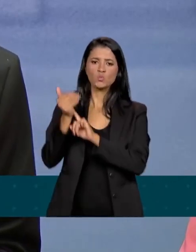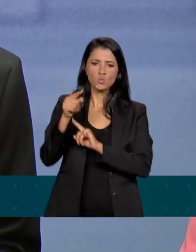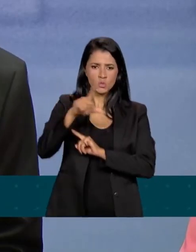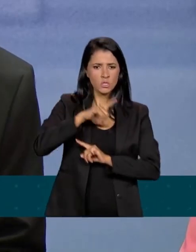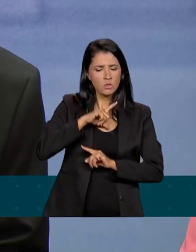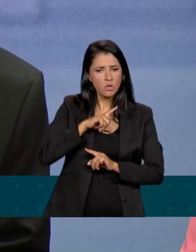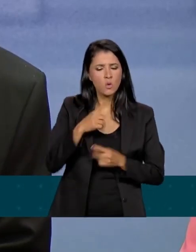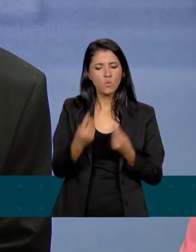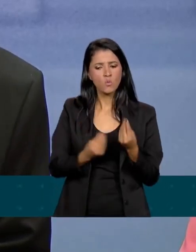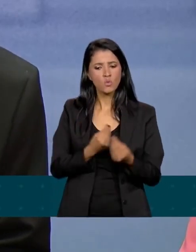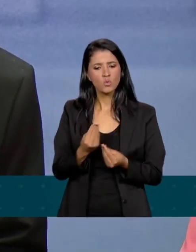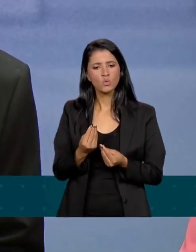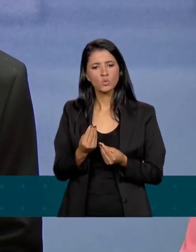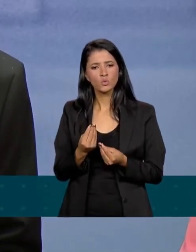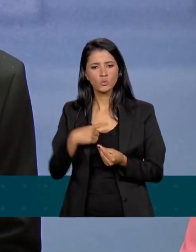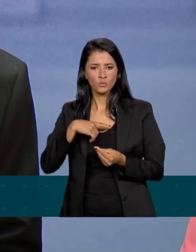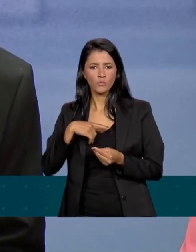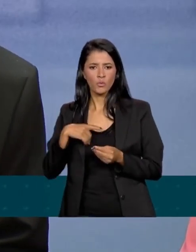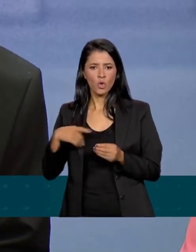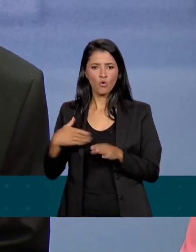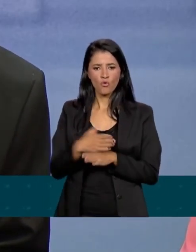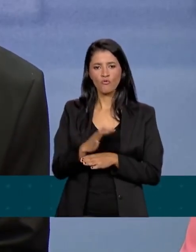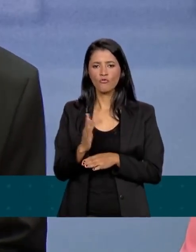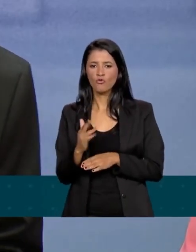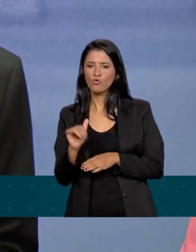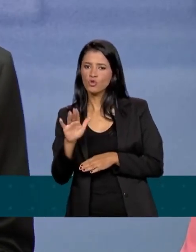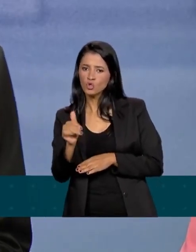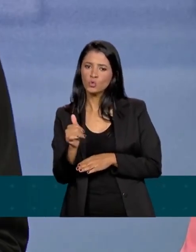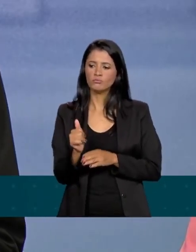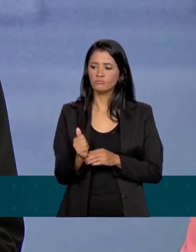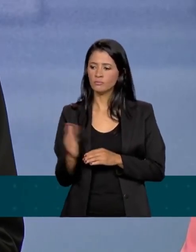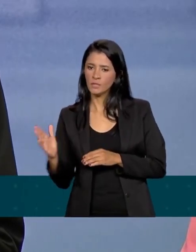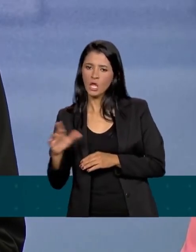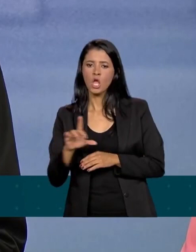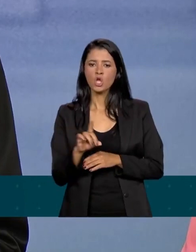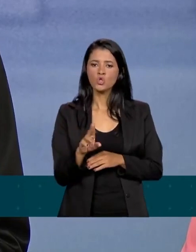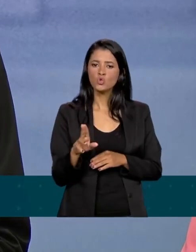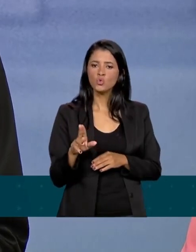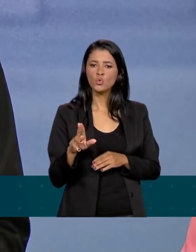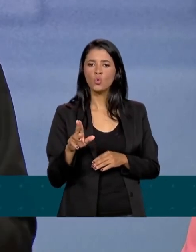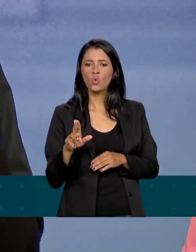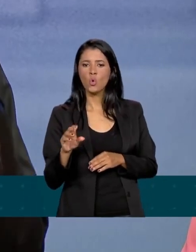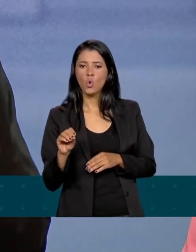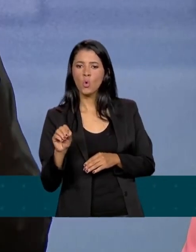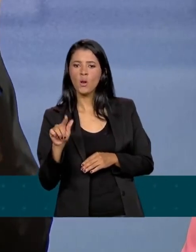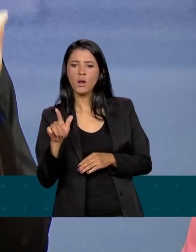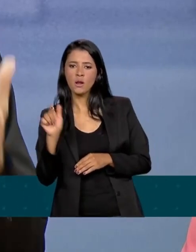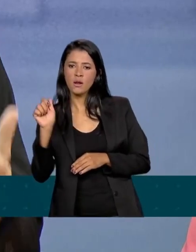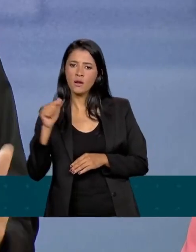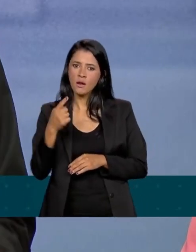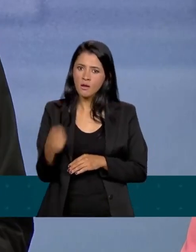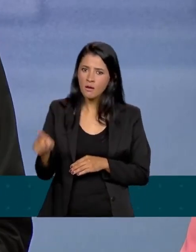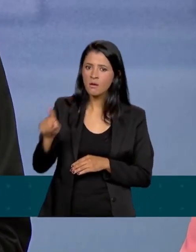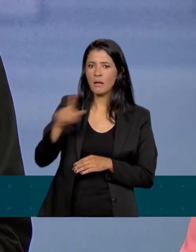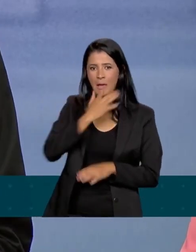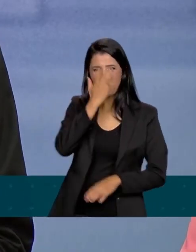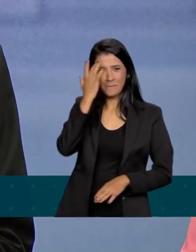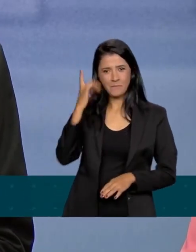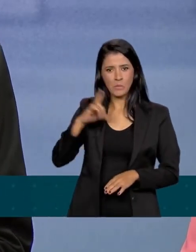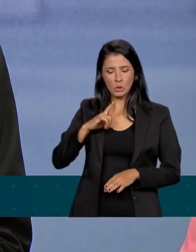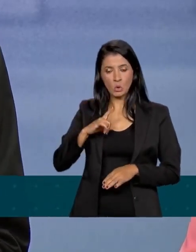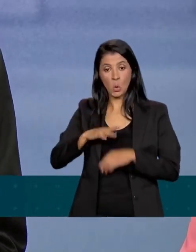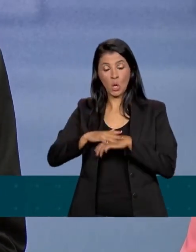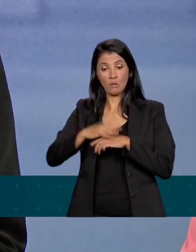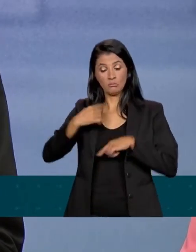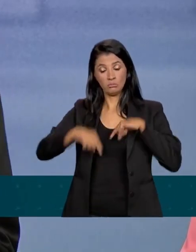Temos o fluxo lateral do LAN, que é um diagnóstico importante para pessoas bastante